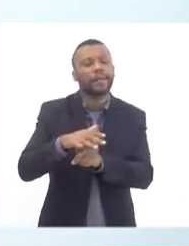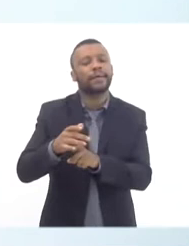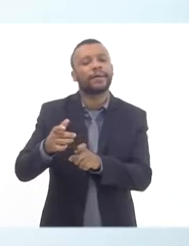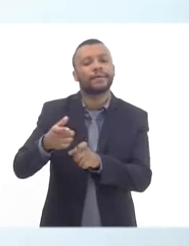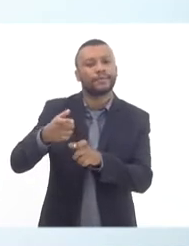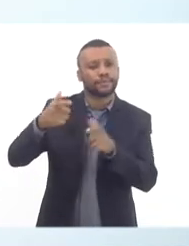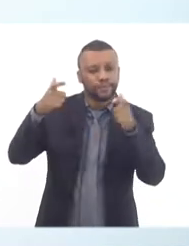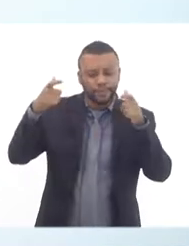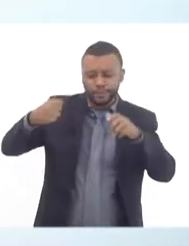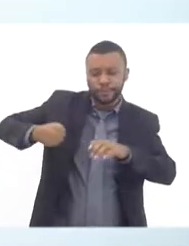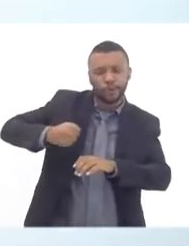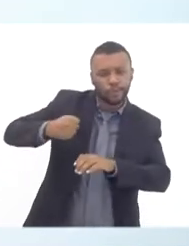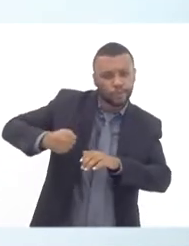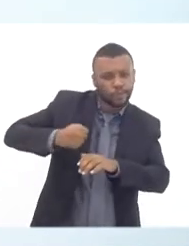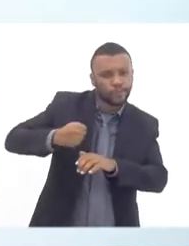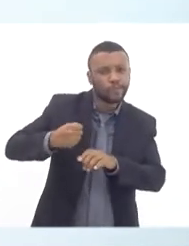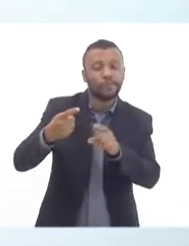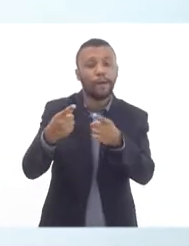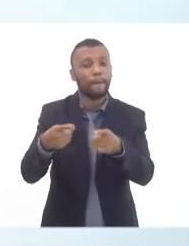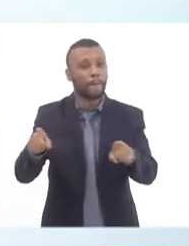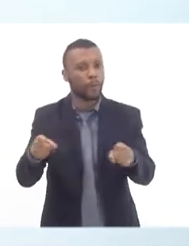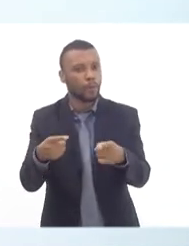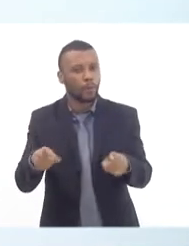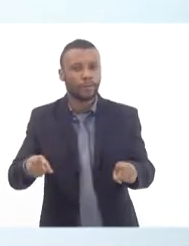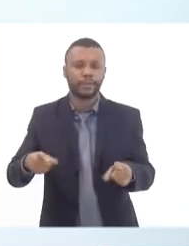música, capoeira, entre outros,